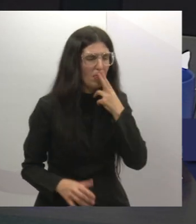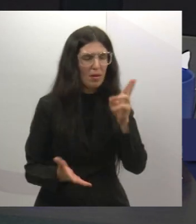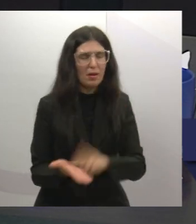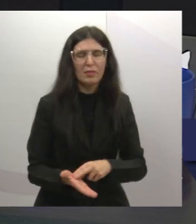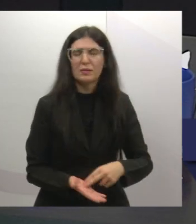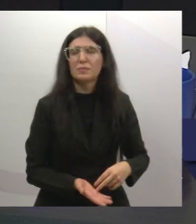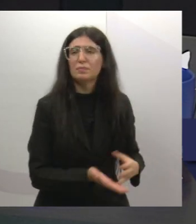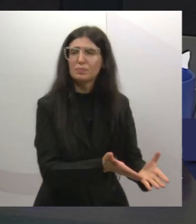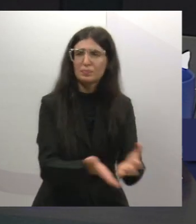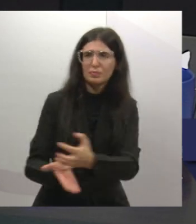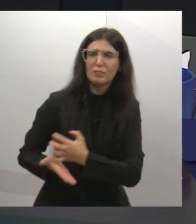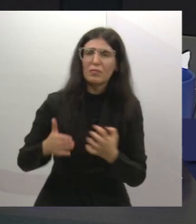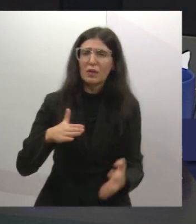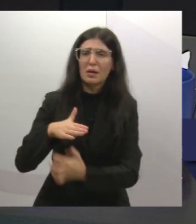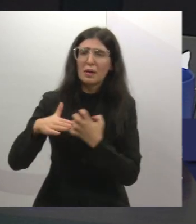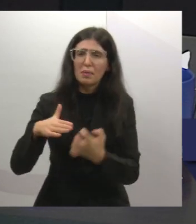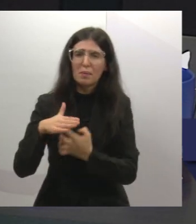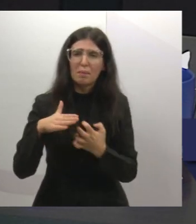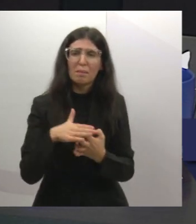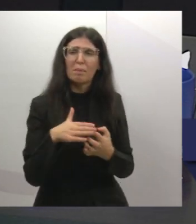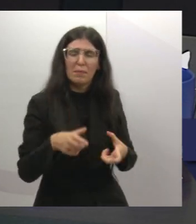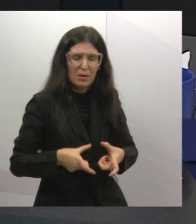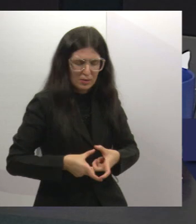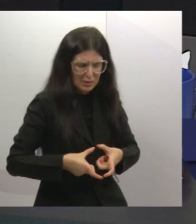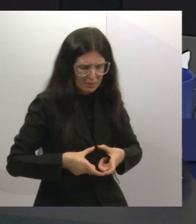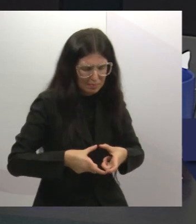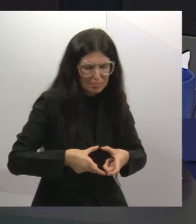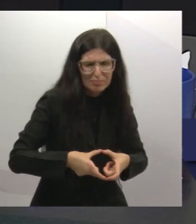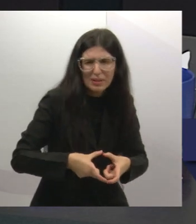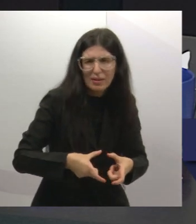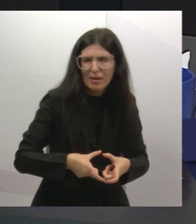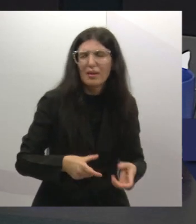das pequenas, microempresas de prestação de serviço.